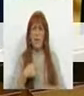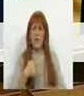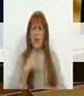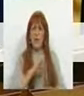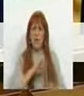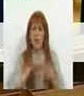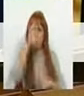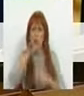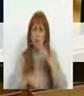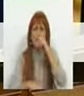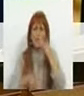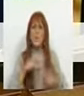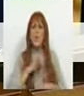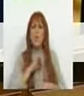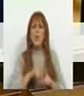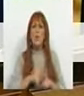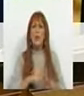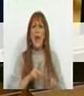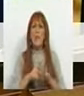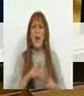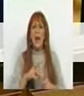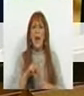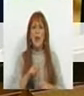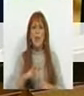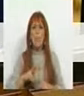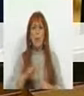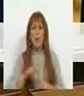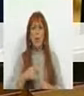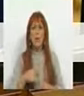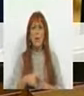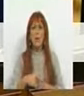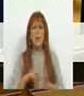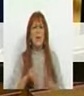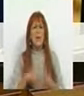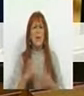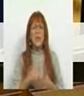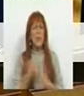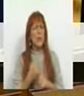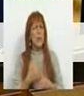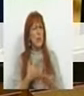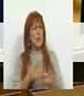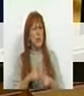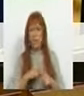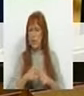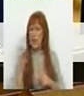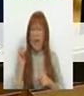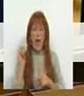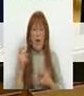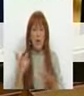Sr. Secretário de Estado, ao Sr. Engenheiro Carlos Martins. Sr. Engenheiro Carlos Martins, prezei sempre muito o seu trabalho ao longo destes